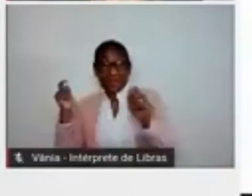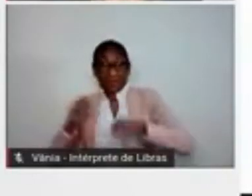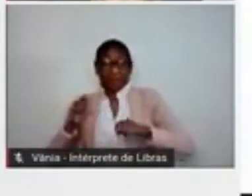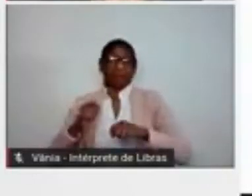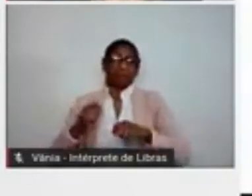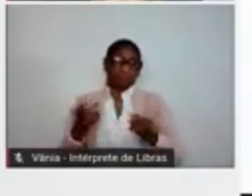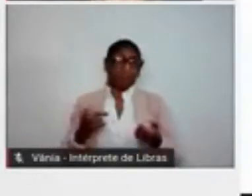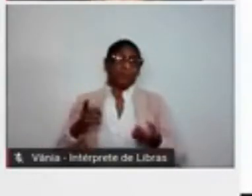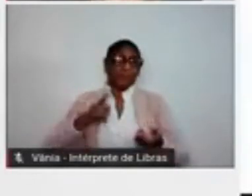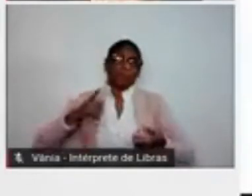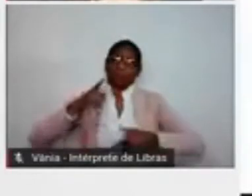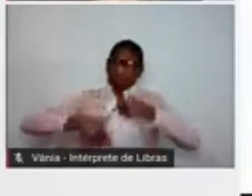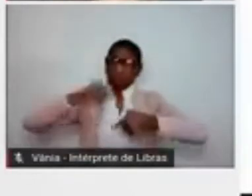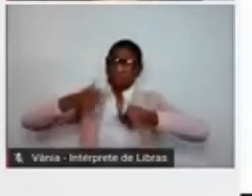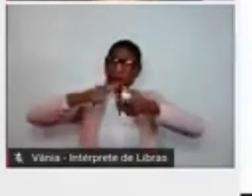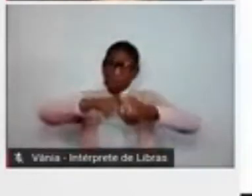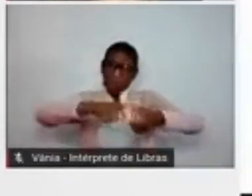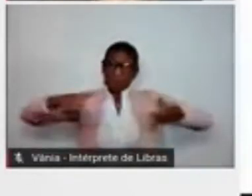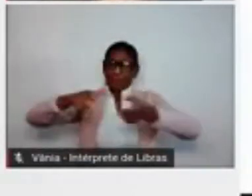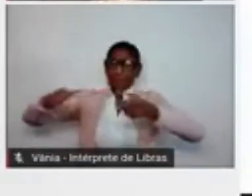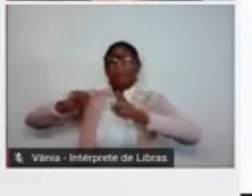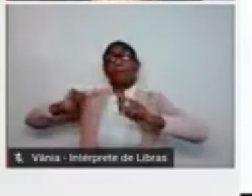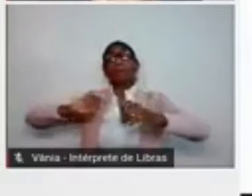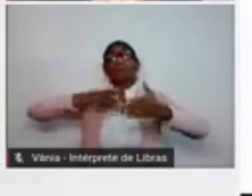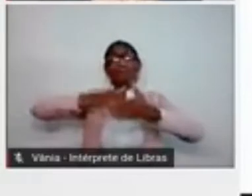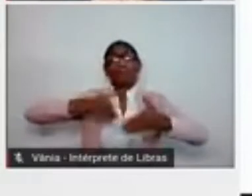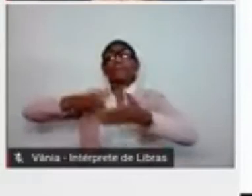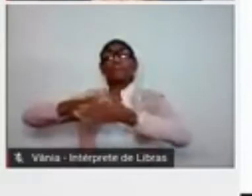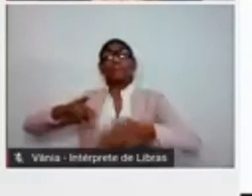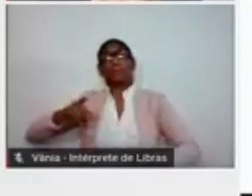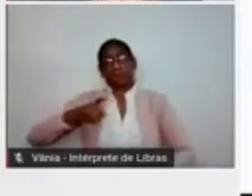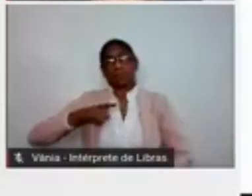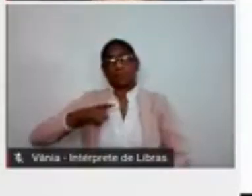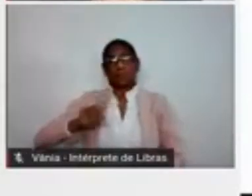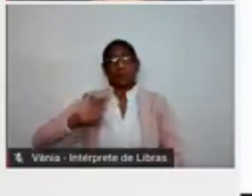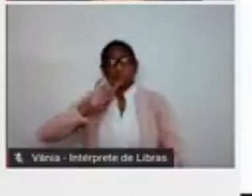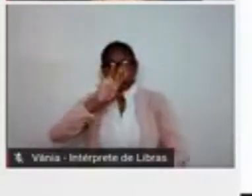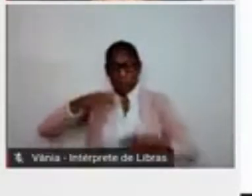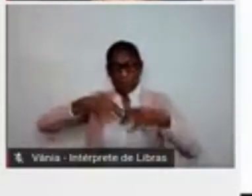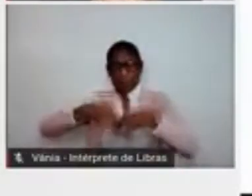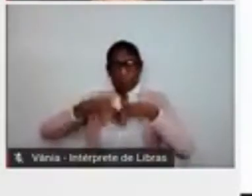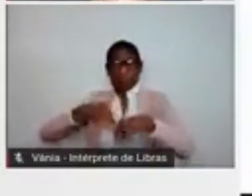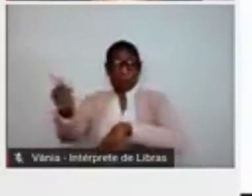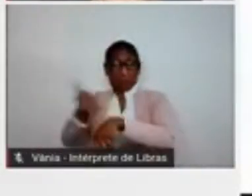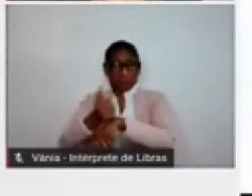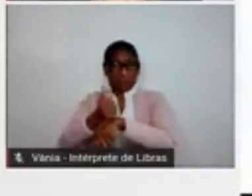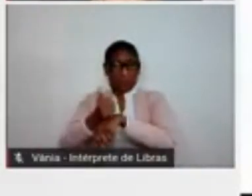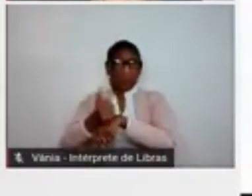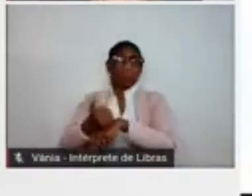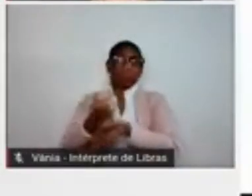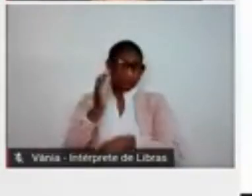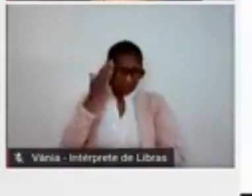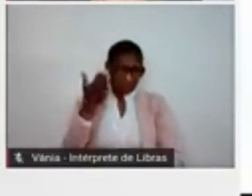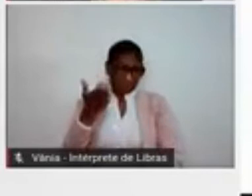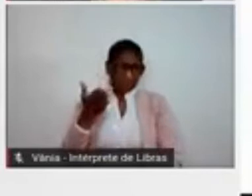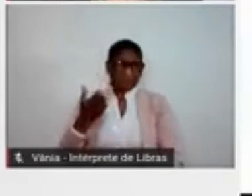temos expansão para fazer, mas ainda é limitada a nossa capacidade de expansão, porque não é só equipamento, recursos humanos, né,